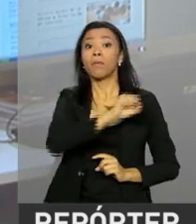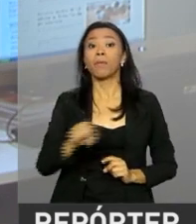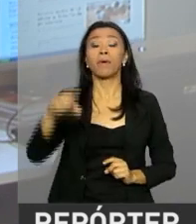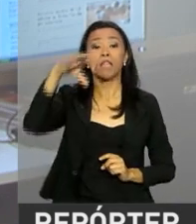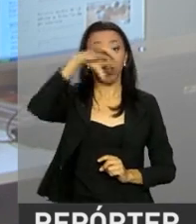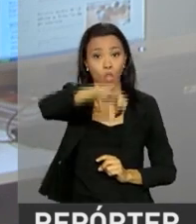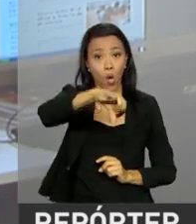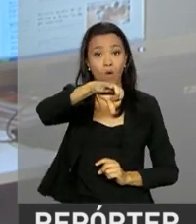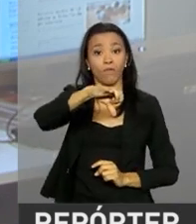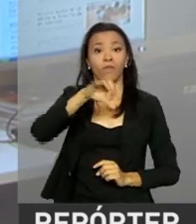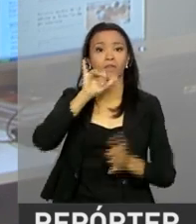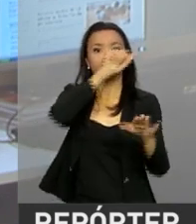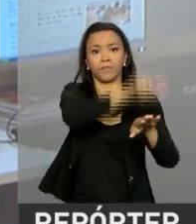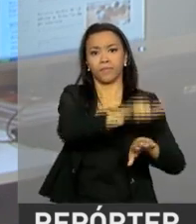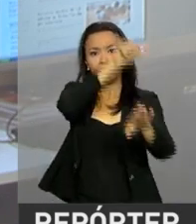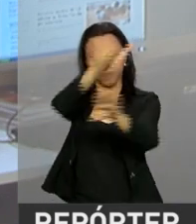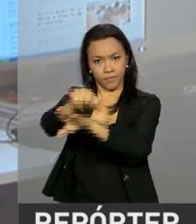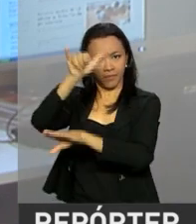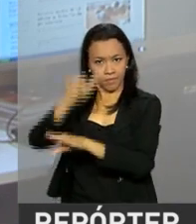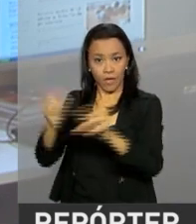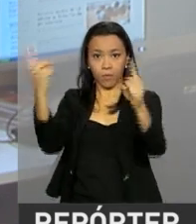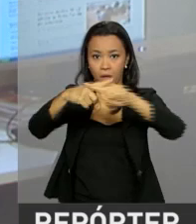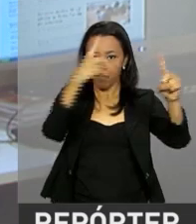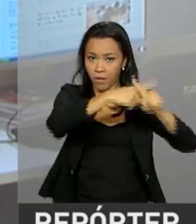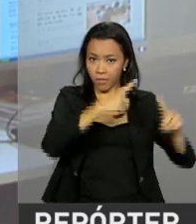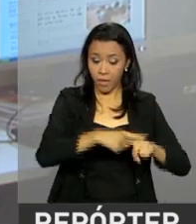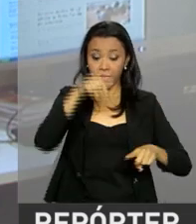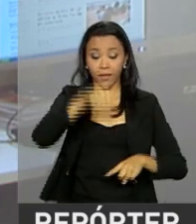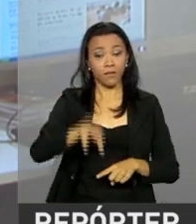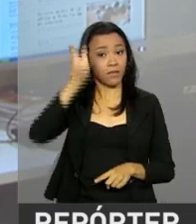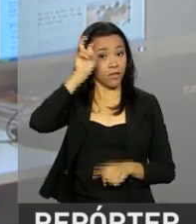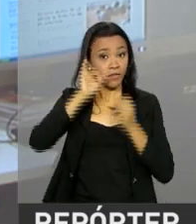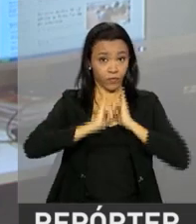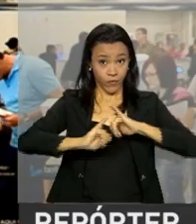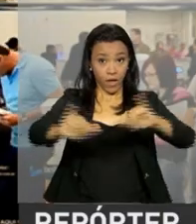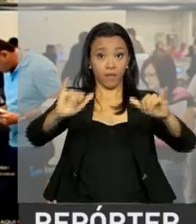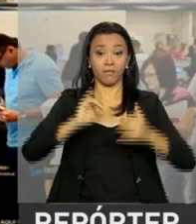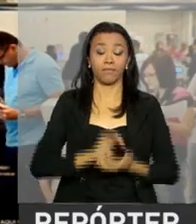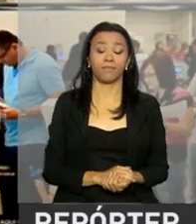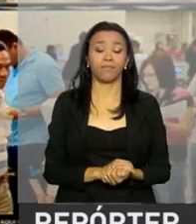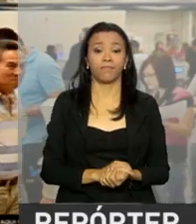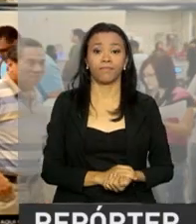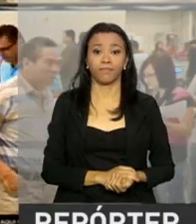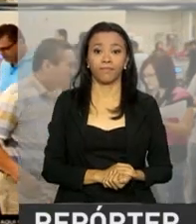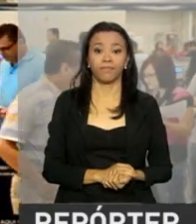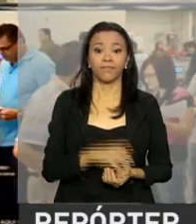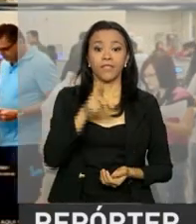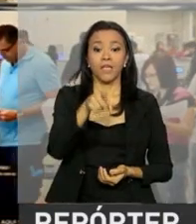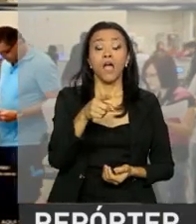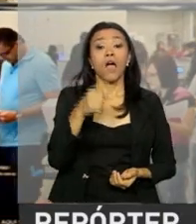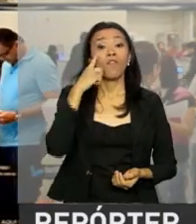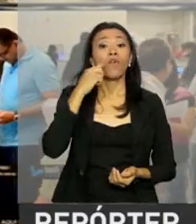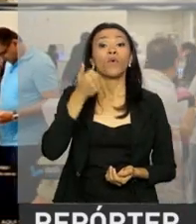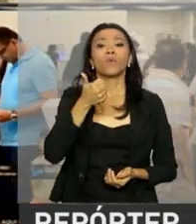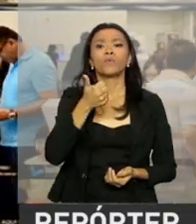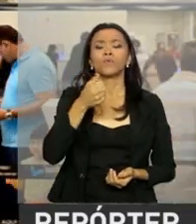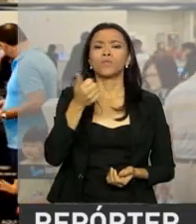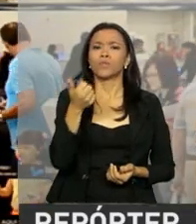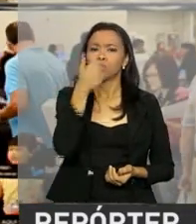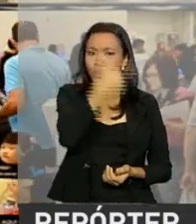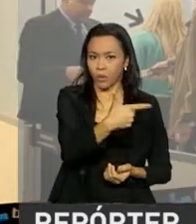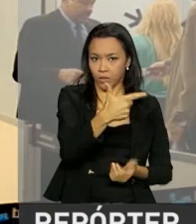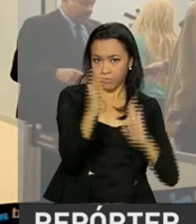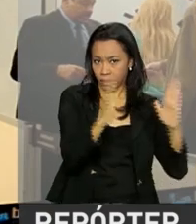terminais dos estados que receberam as provas foi divulgado nesta quinta-feira foram analisados dois períodos